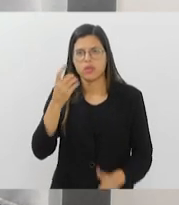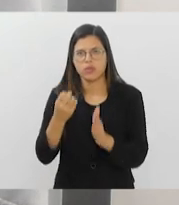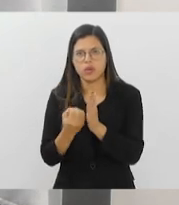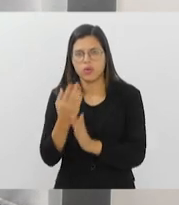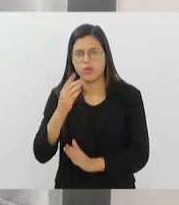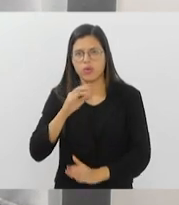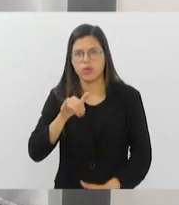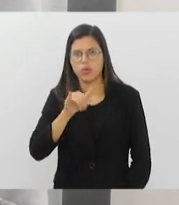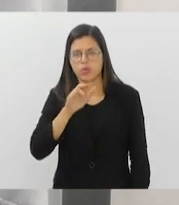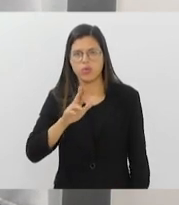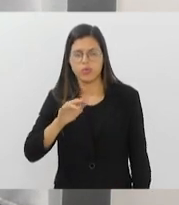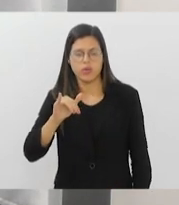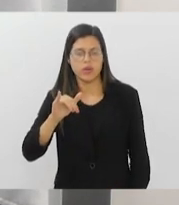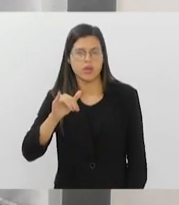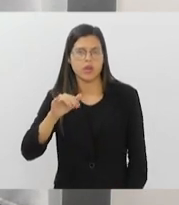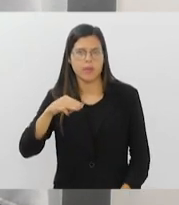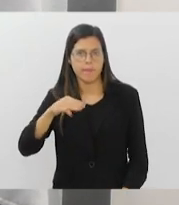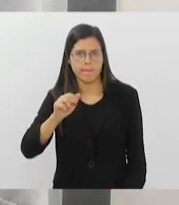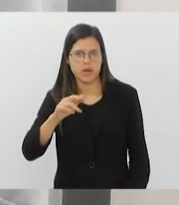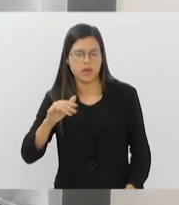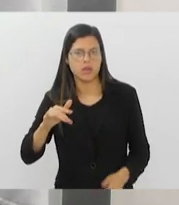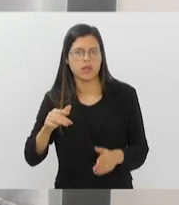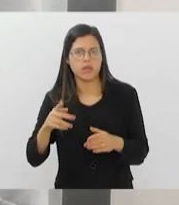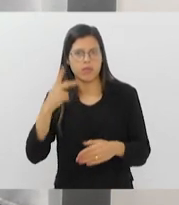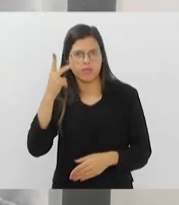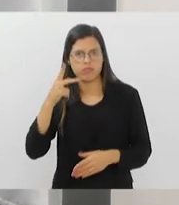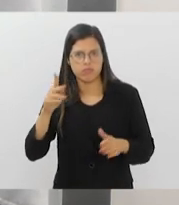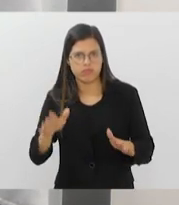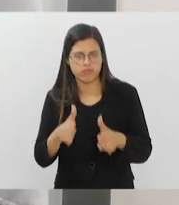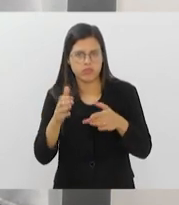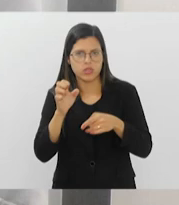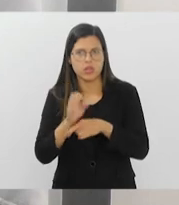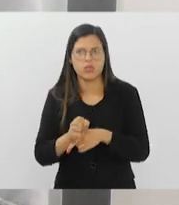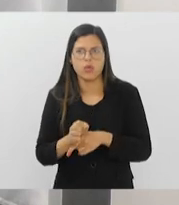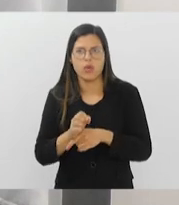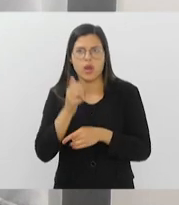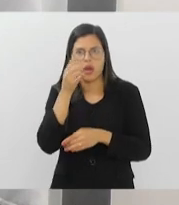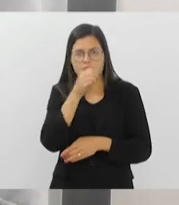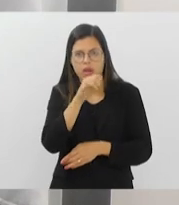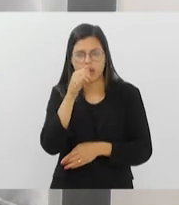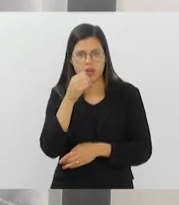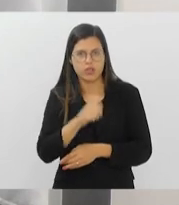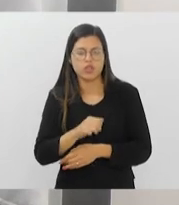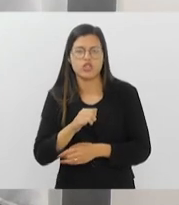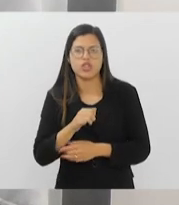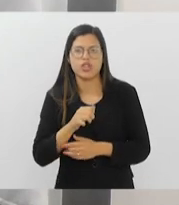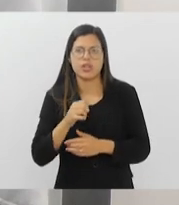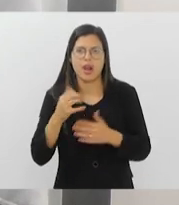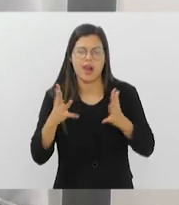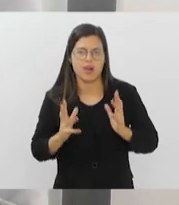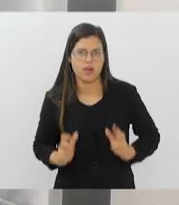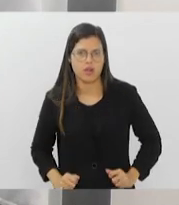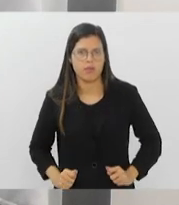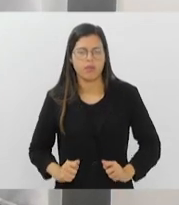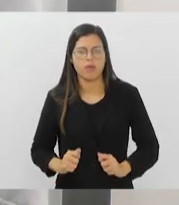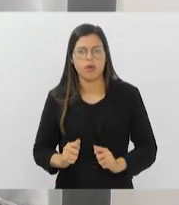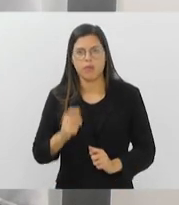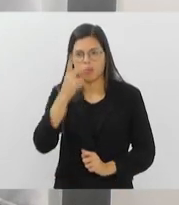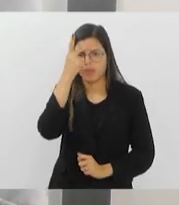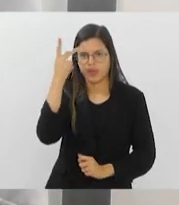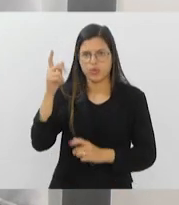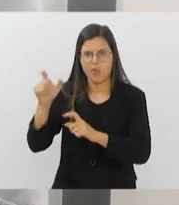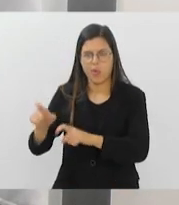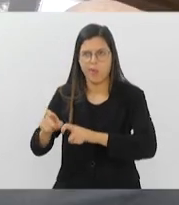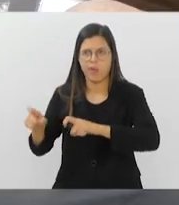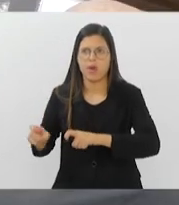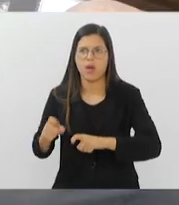que institui a política estadual de incentivo à geração de energia renovável por produtores rurais. Para aparecer, a deputada